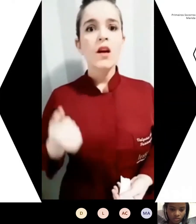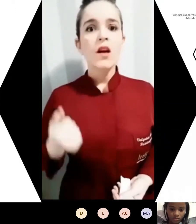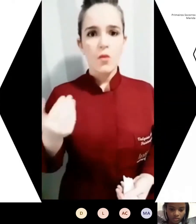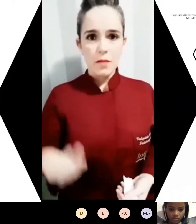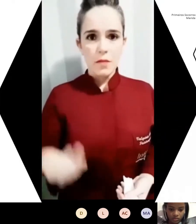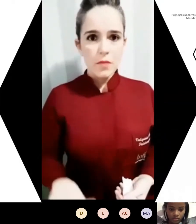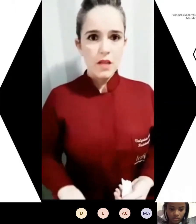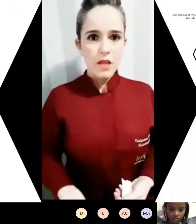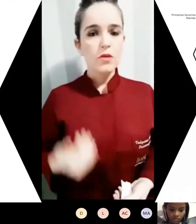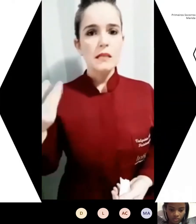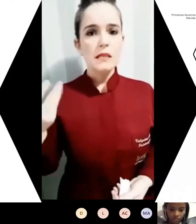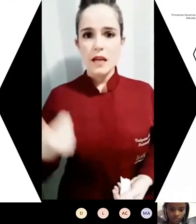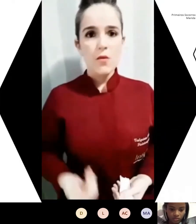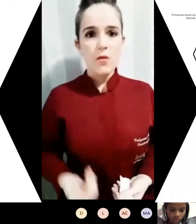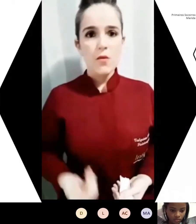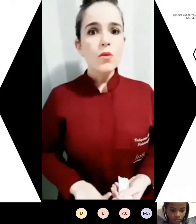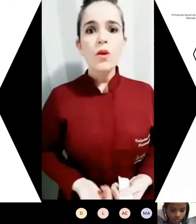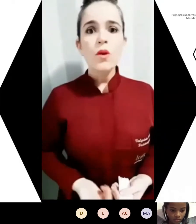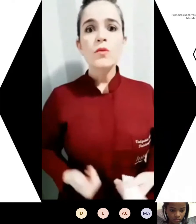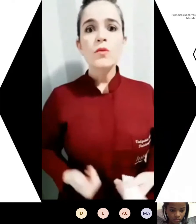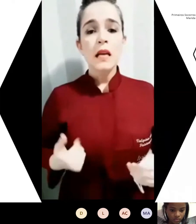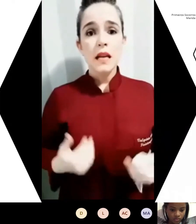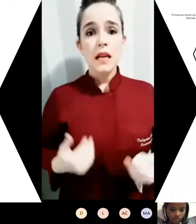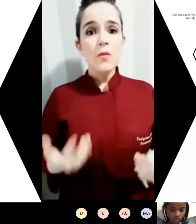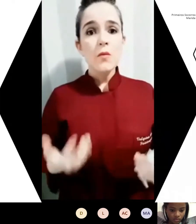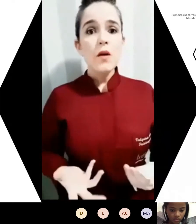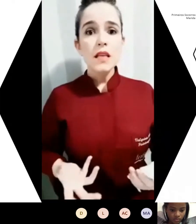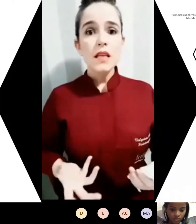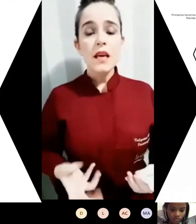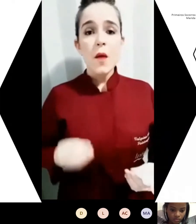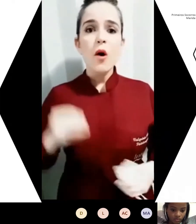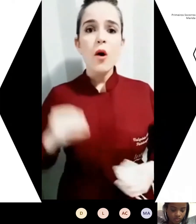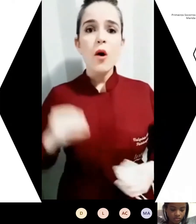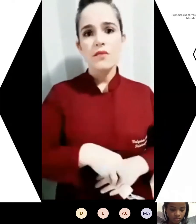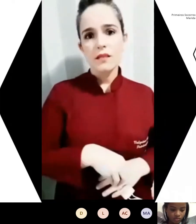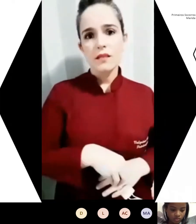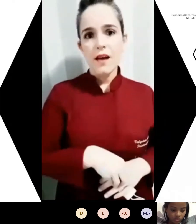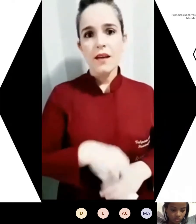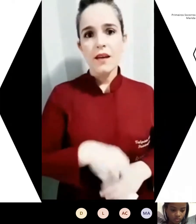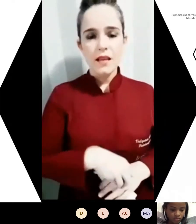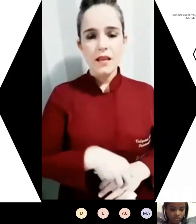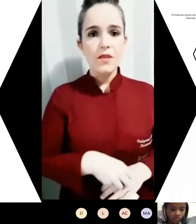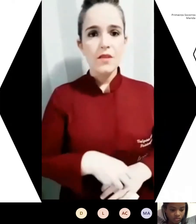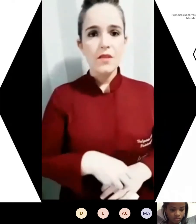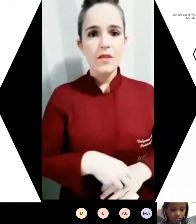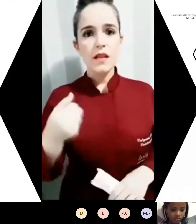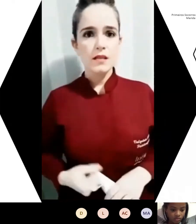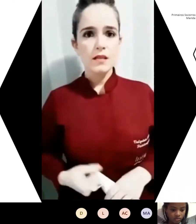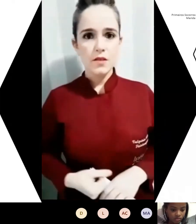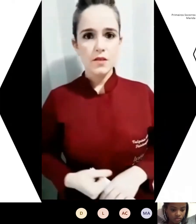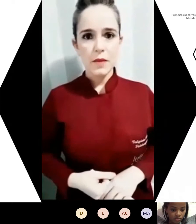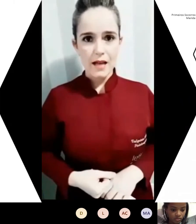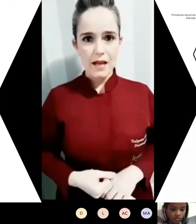Vá com o cabelo preso, sem nenhum adorno, sem nenhuma coisa que possa fixar esse vírus e